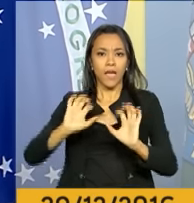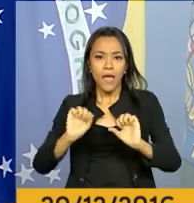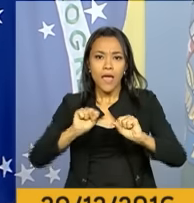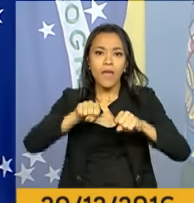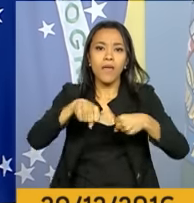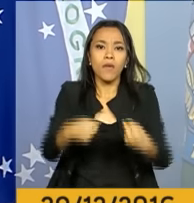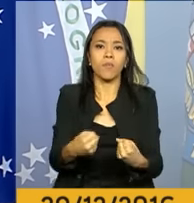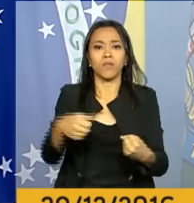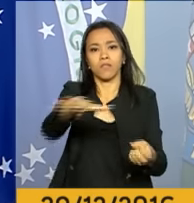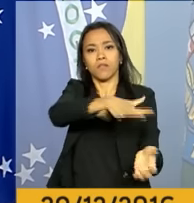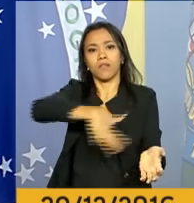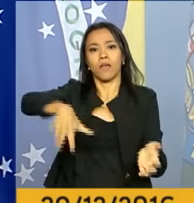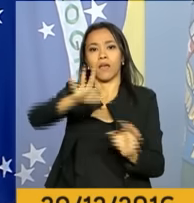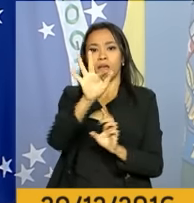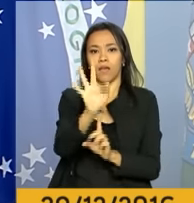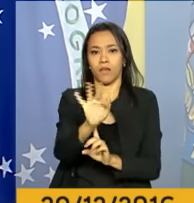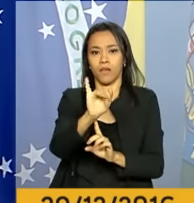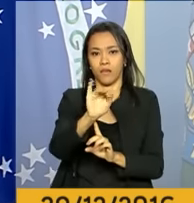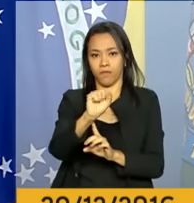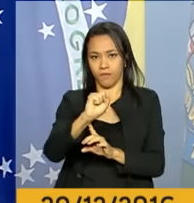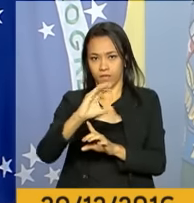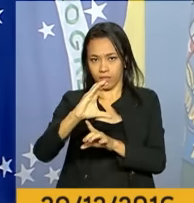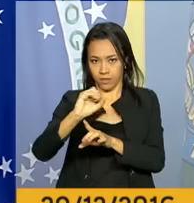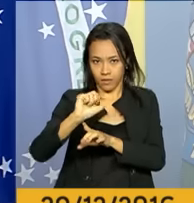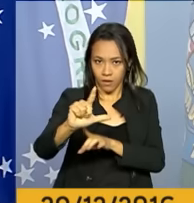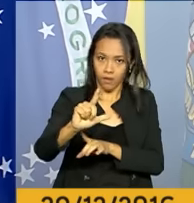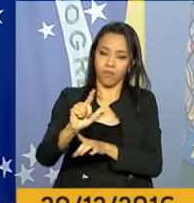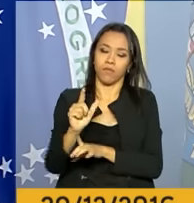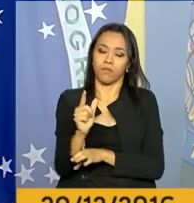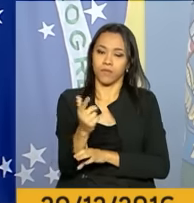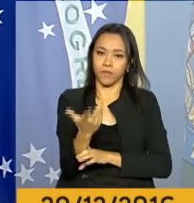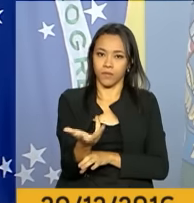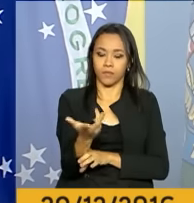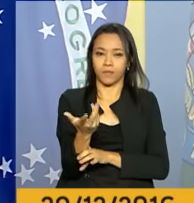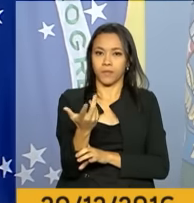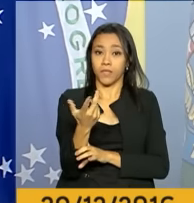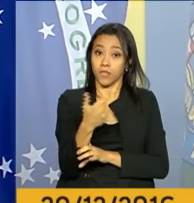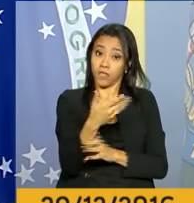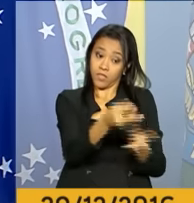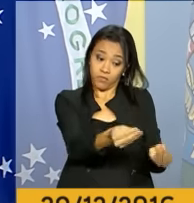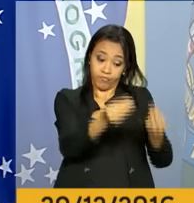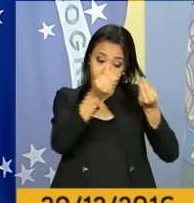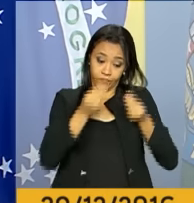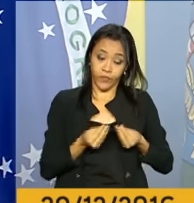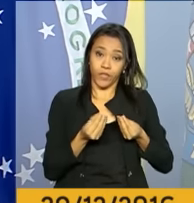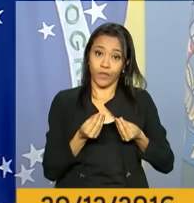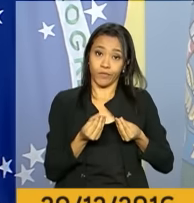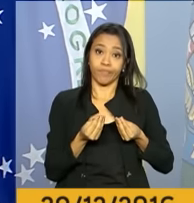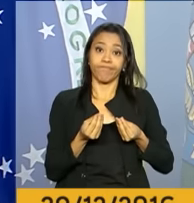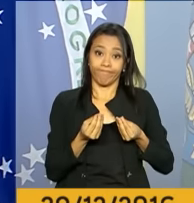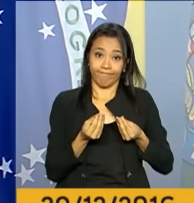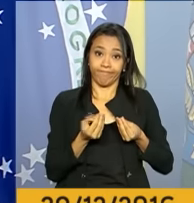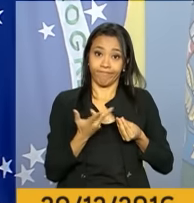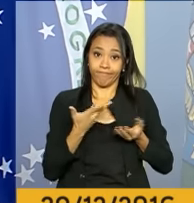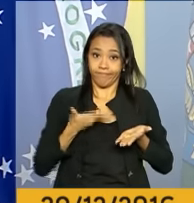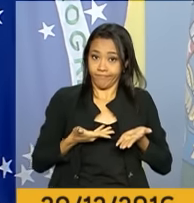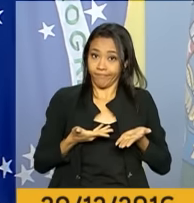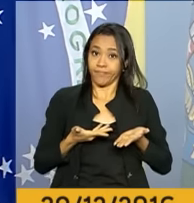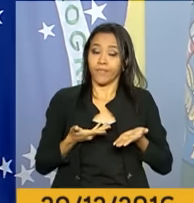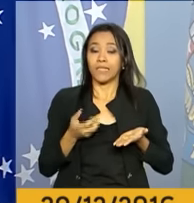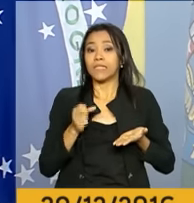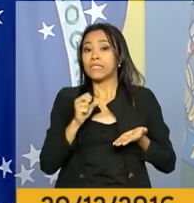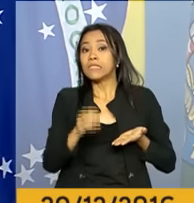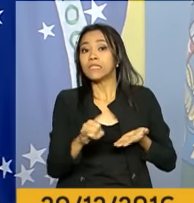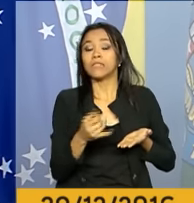que digamos assim da forma como veio ao executivo tornou-se mais ou menos inútil porque se não